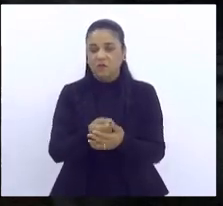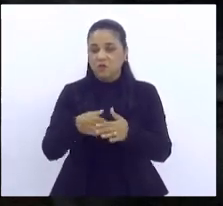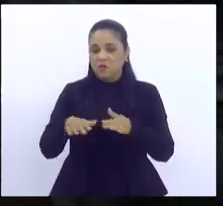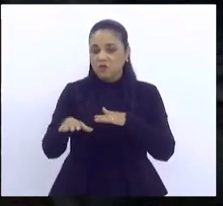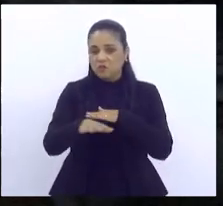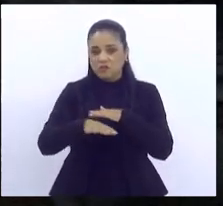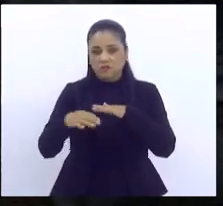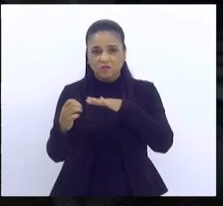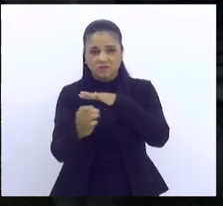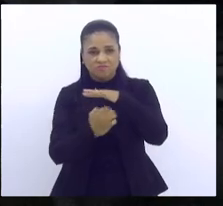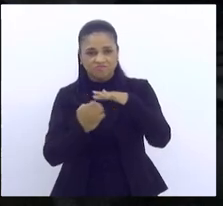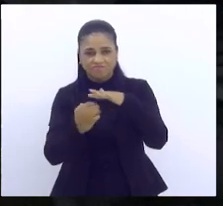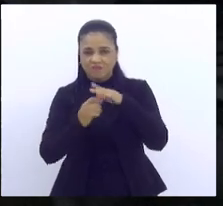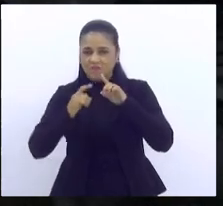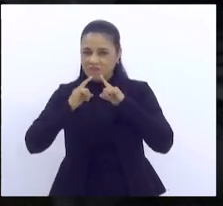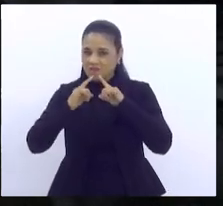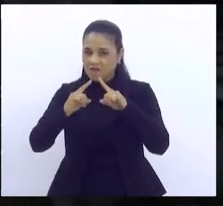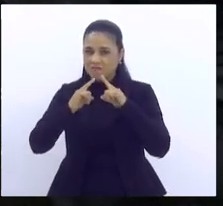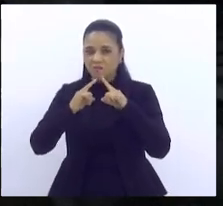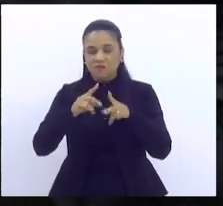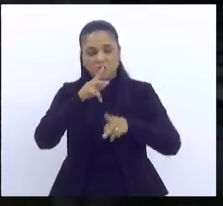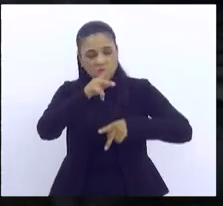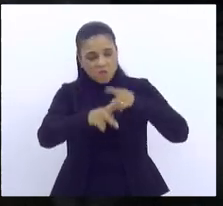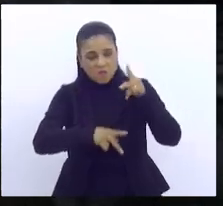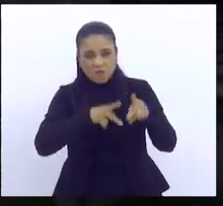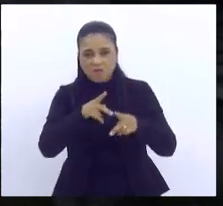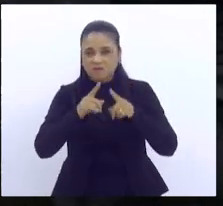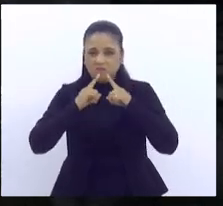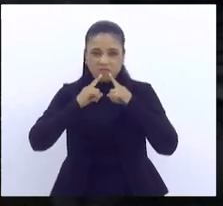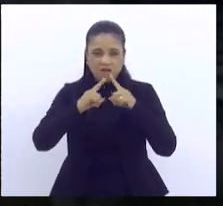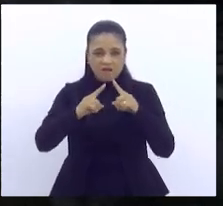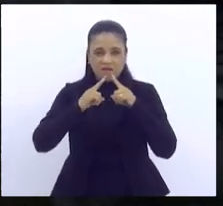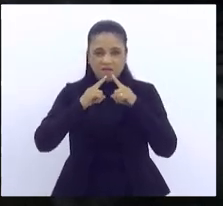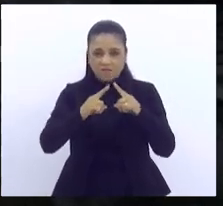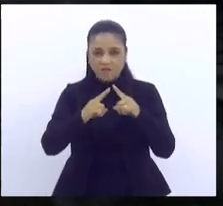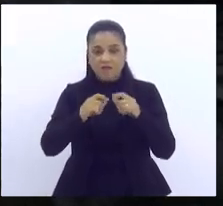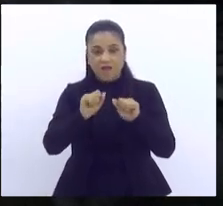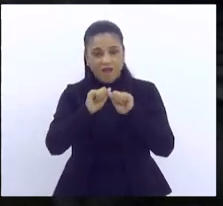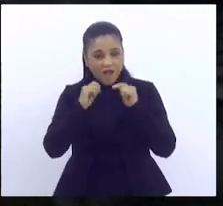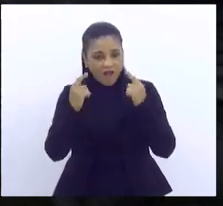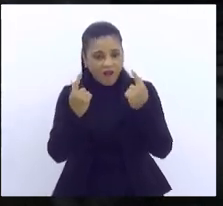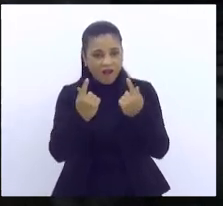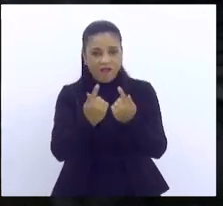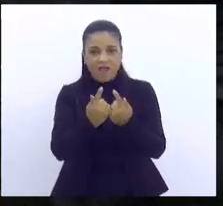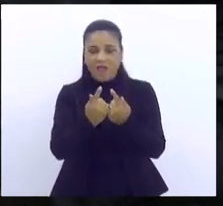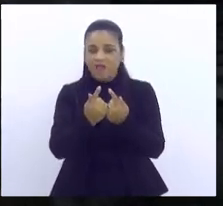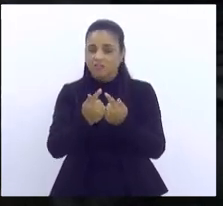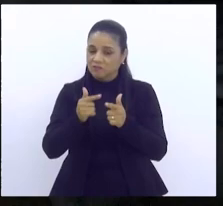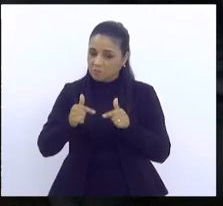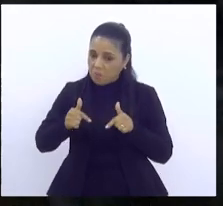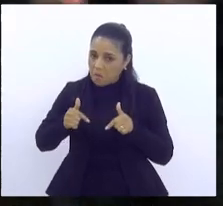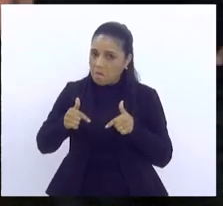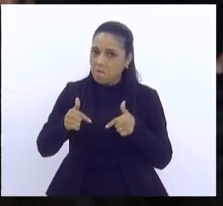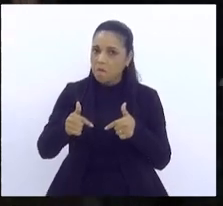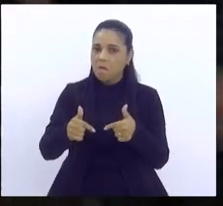está reclamando, a população está reclamando, a Alerj está fazendo a sua parte. Mas nós